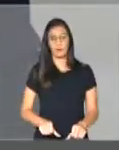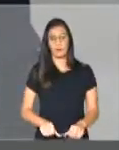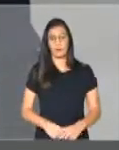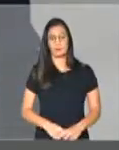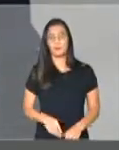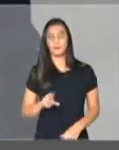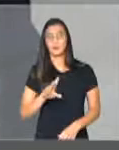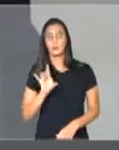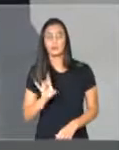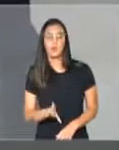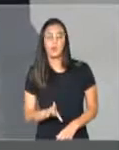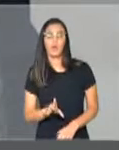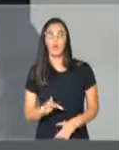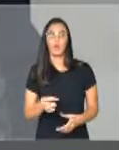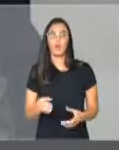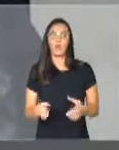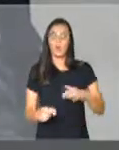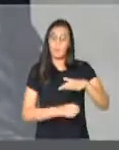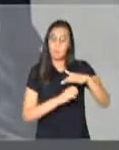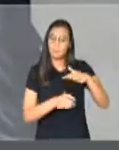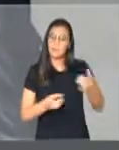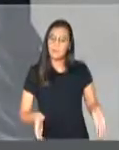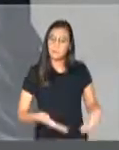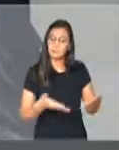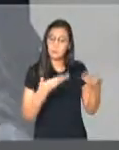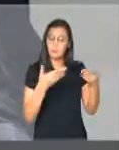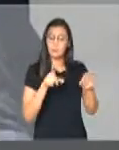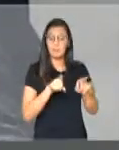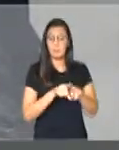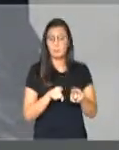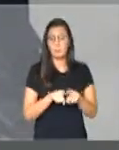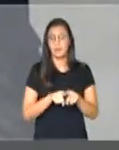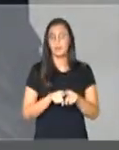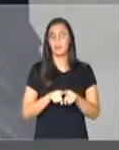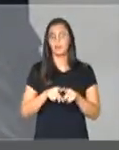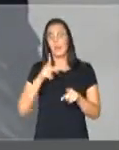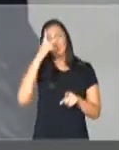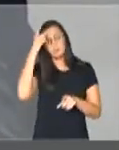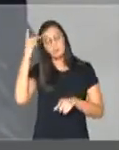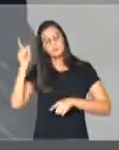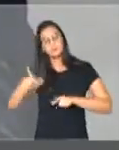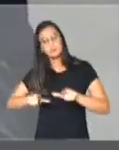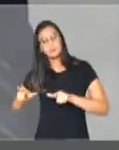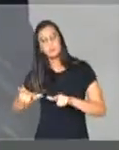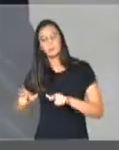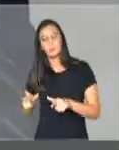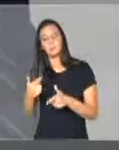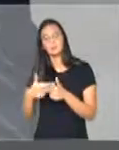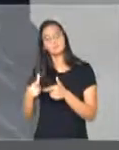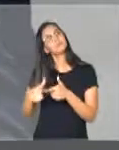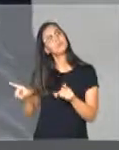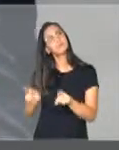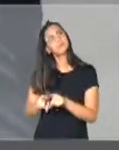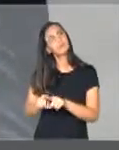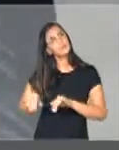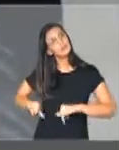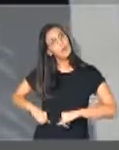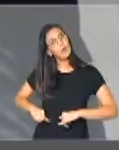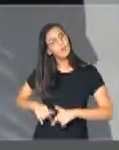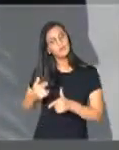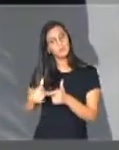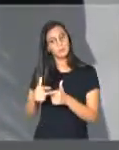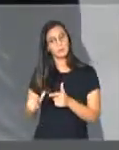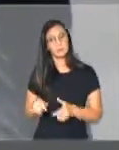não apenas o setor produtivo em dificuldades, mas a classe trabalhadora de forma geral. A governança pública está em